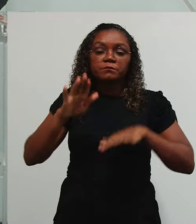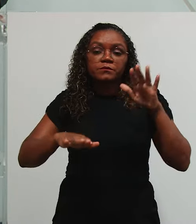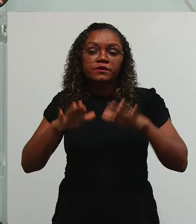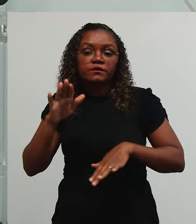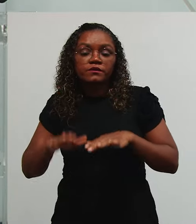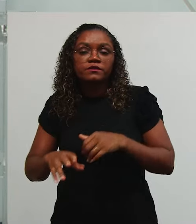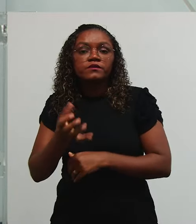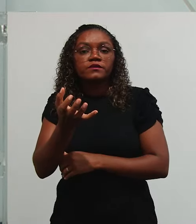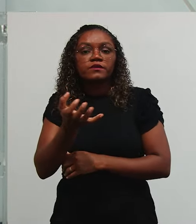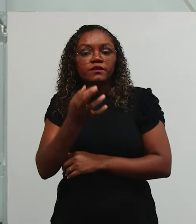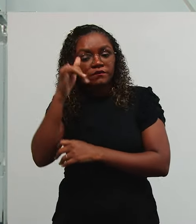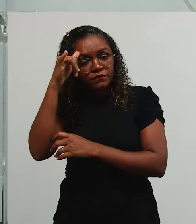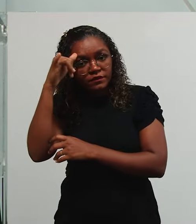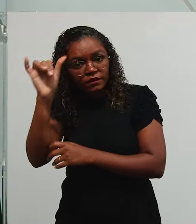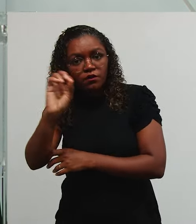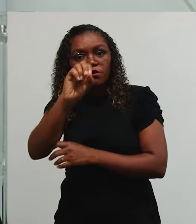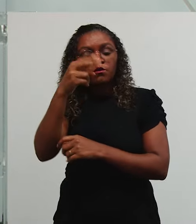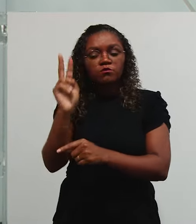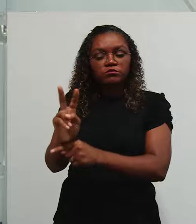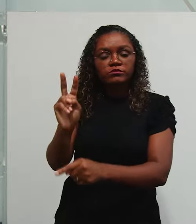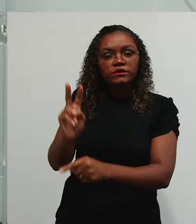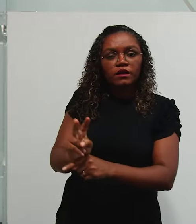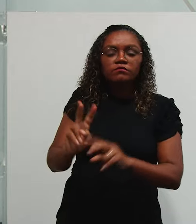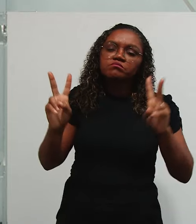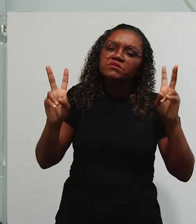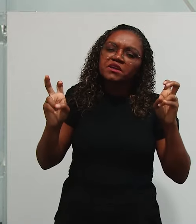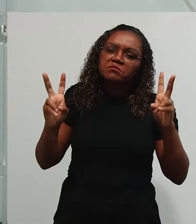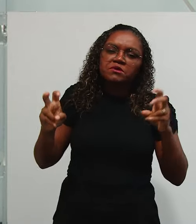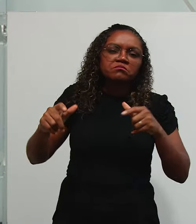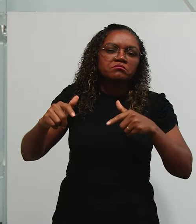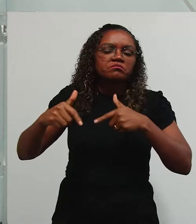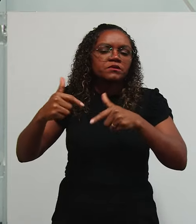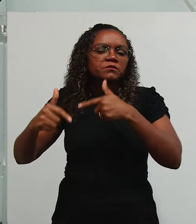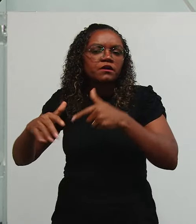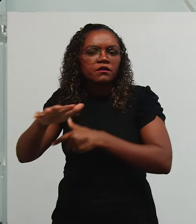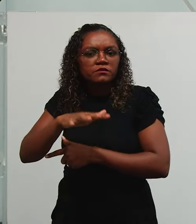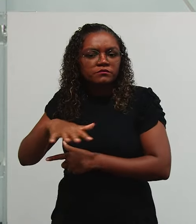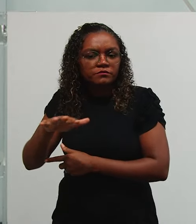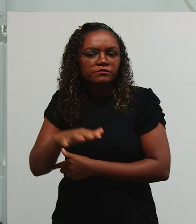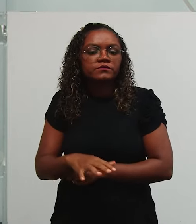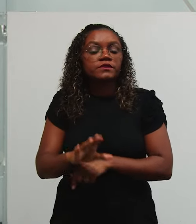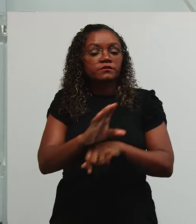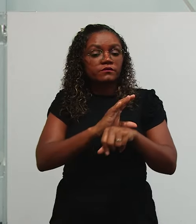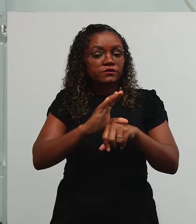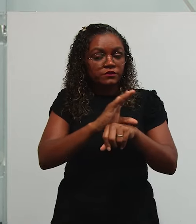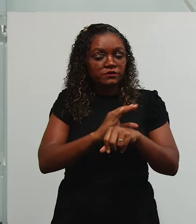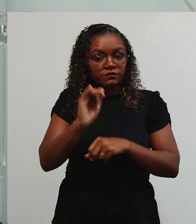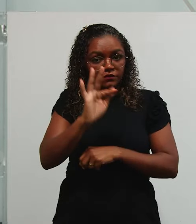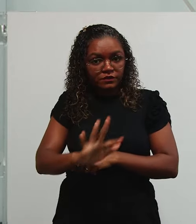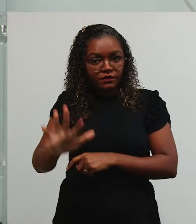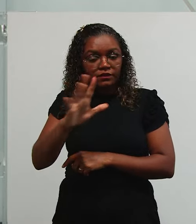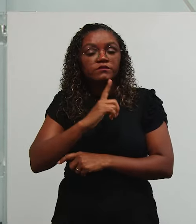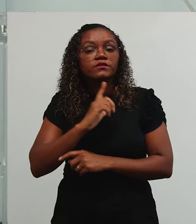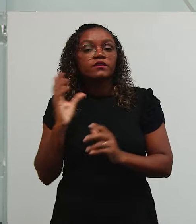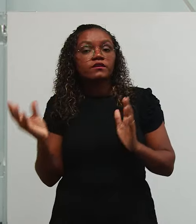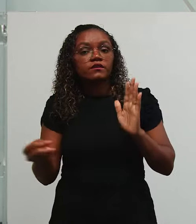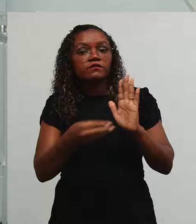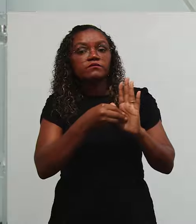atividade ele quer preservar algum tipo de atividade E aí ele prevê na própria Constituição